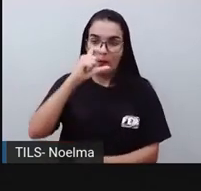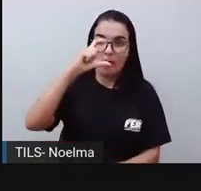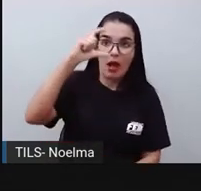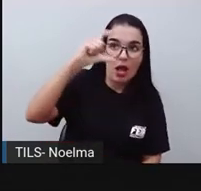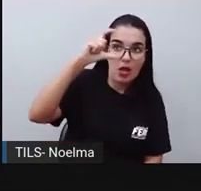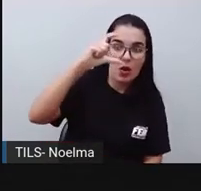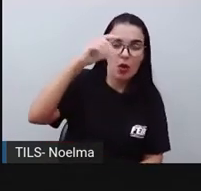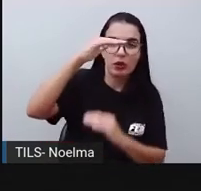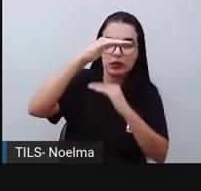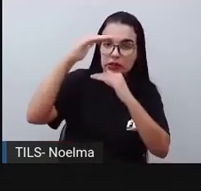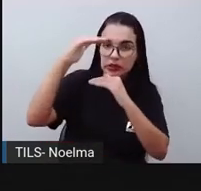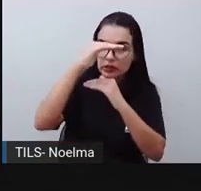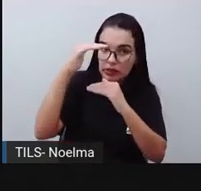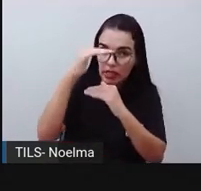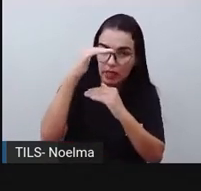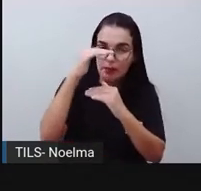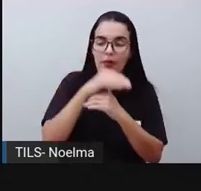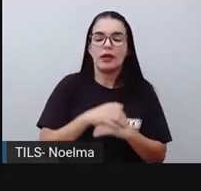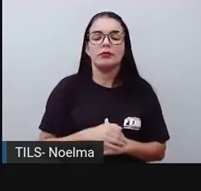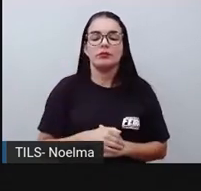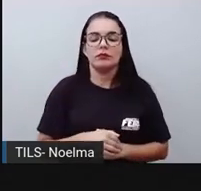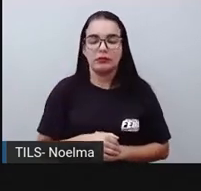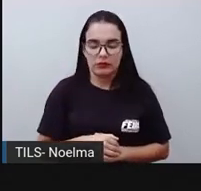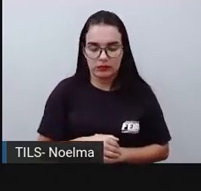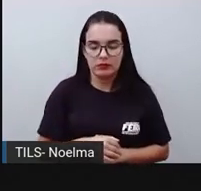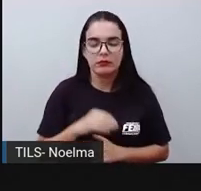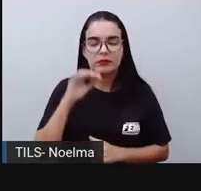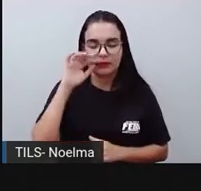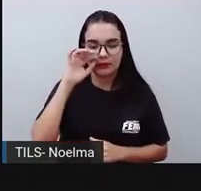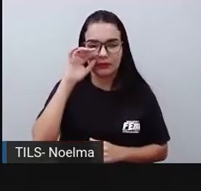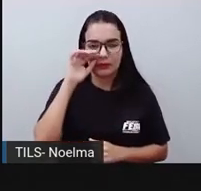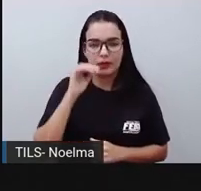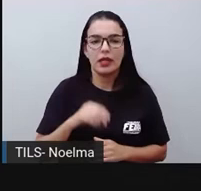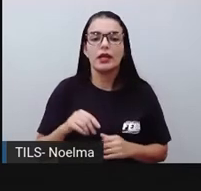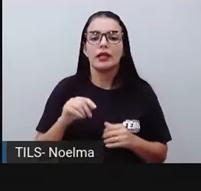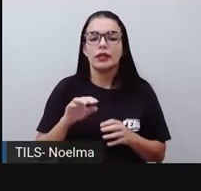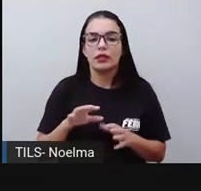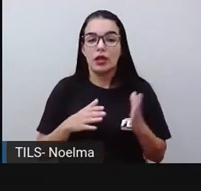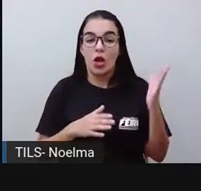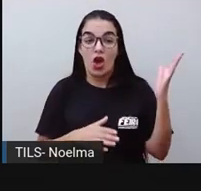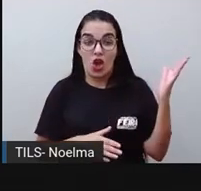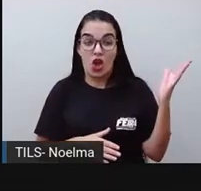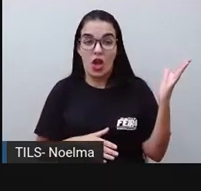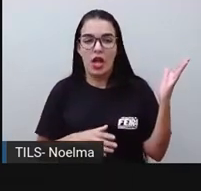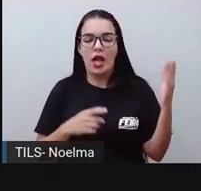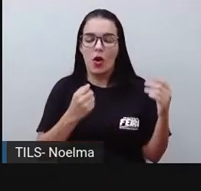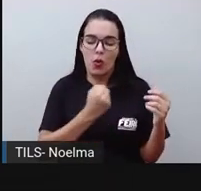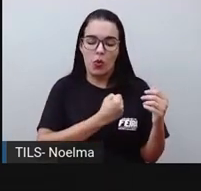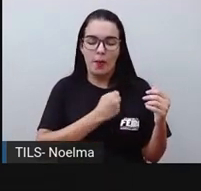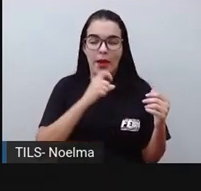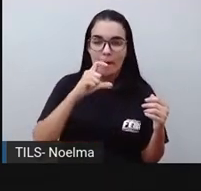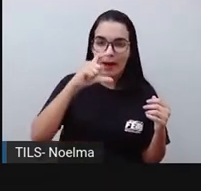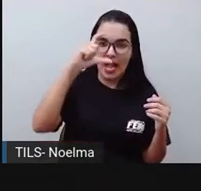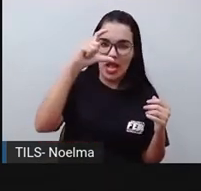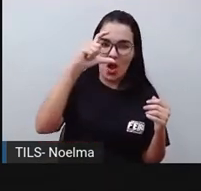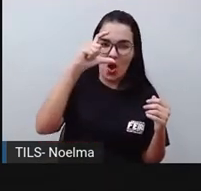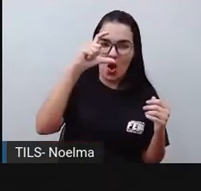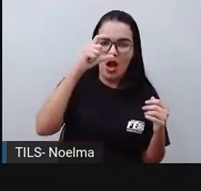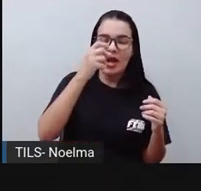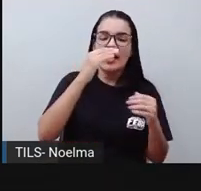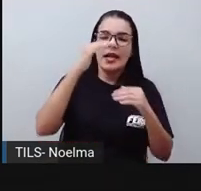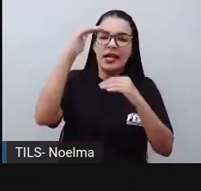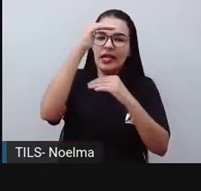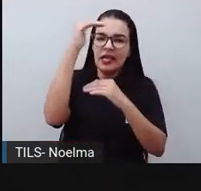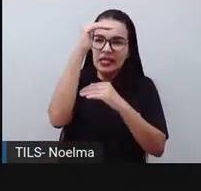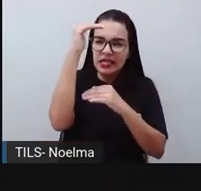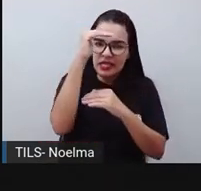de dígitos primeiro, conforme a demonstração a seguir. Então, a gente tem aí a opção em colocar o número